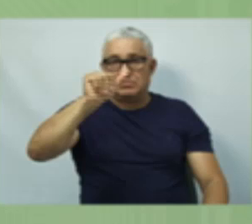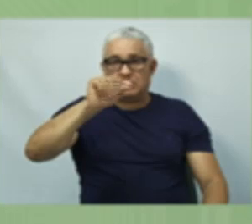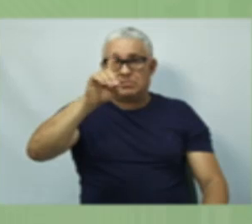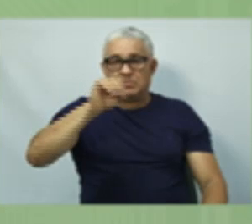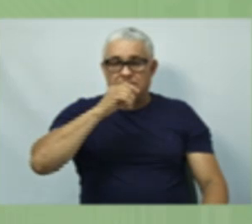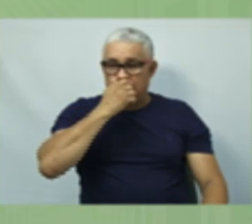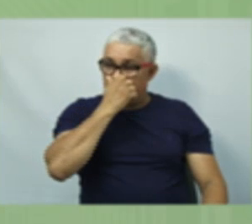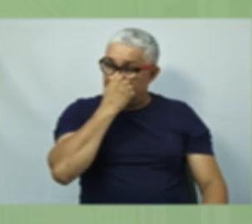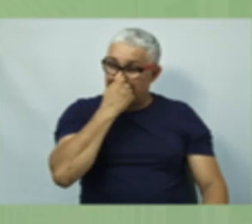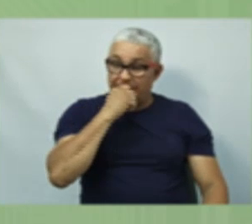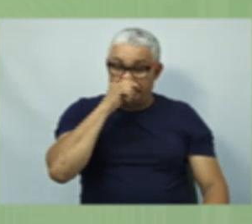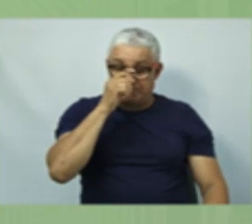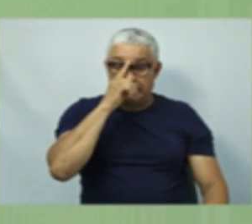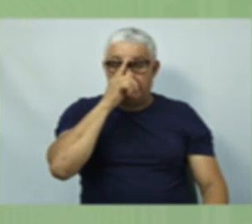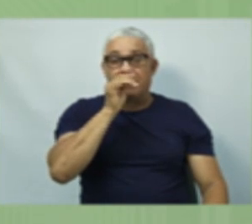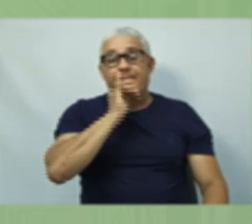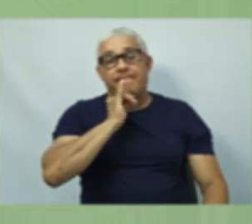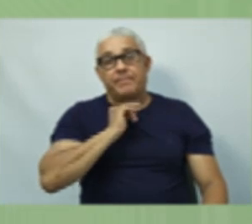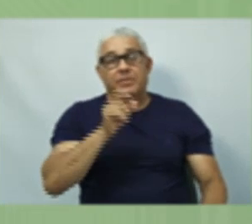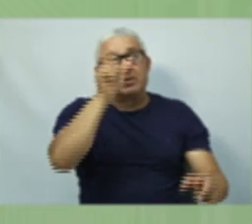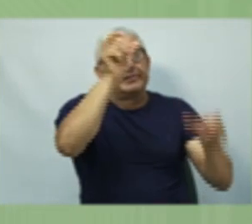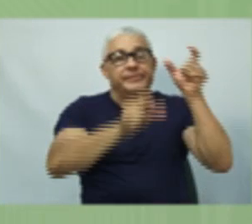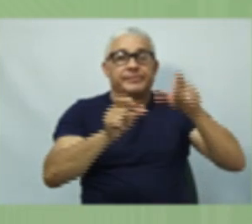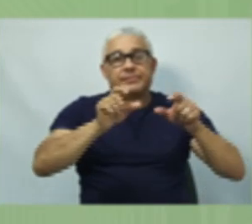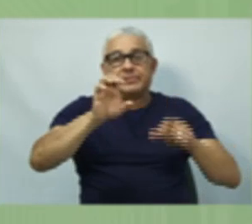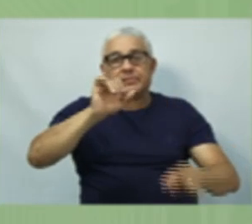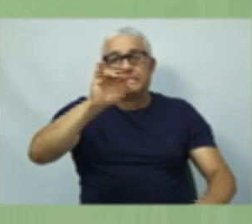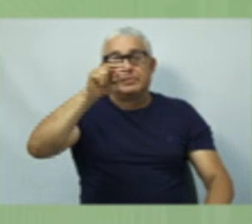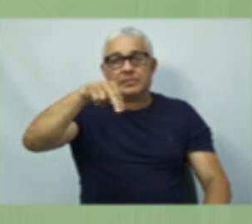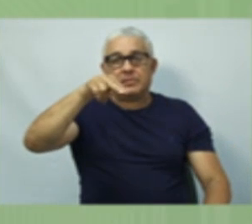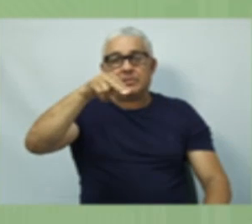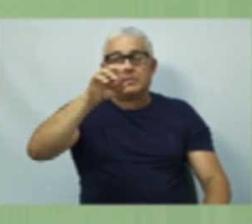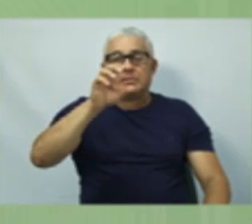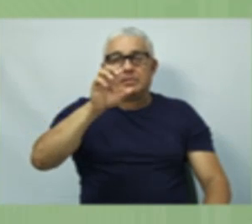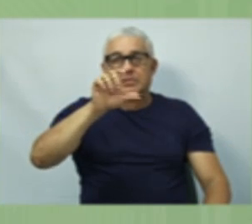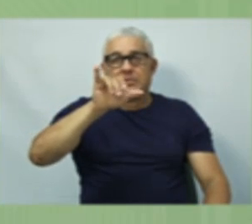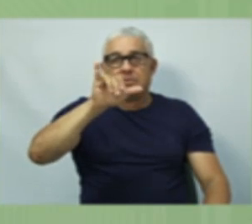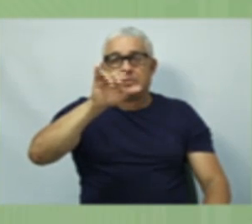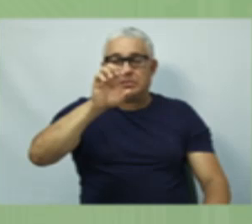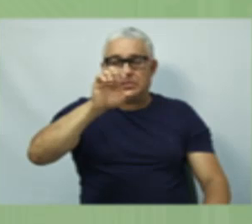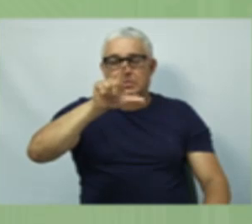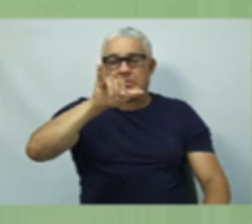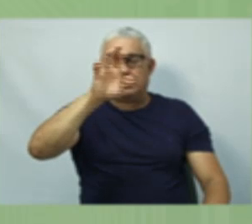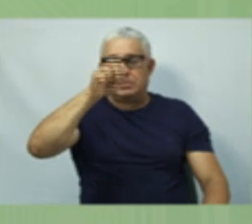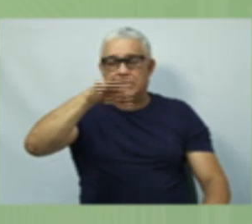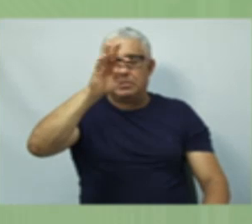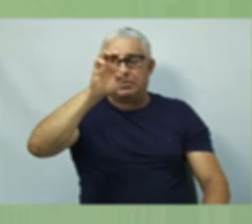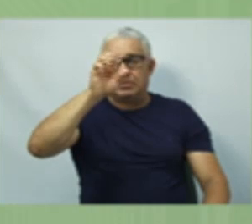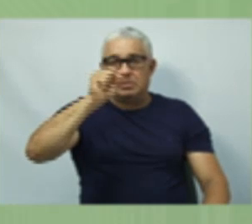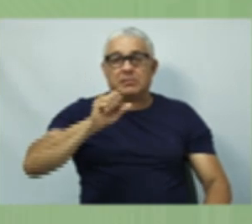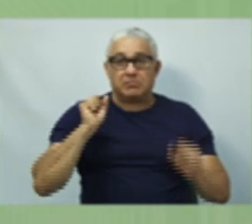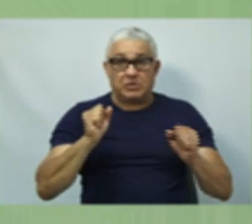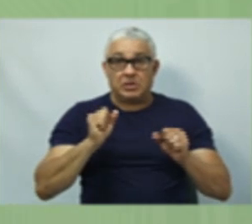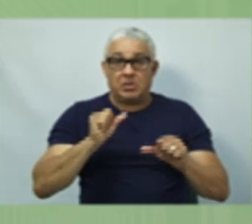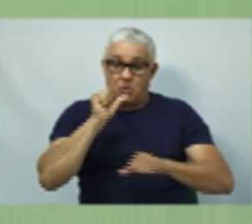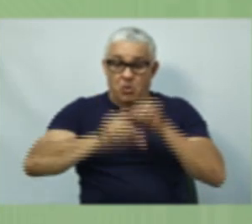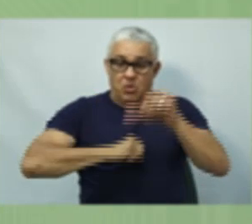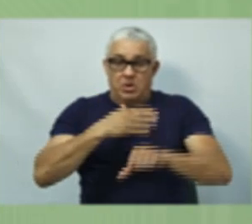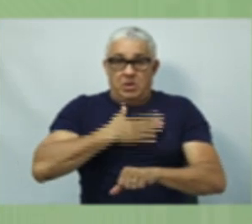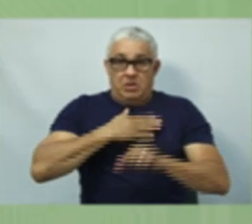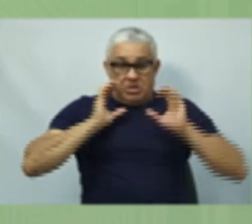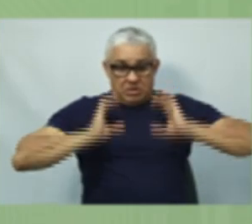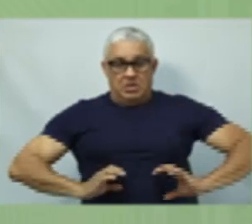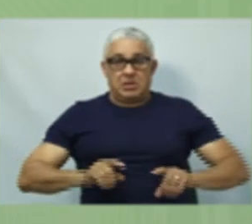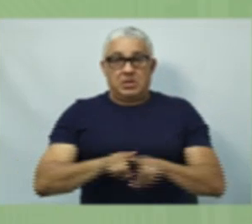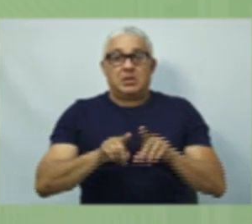Cliente, vamos pegar aí, por exemplo, os clientes. Os clientes, eles podem alterar o seu comportamento e aí a organização